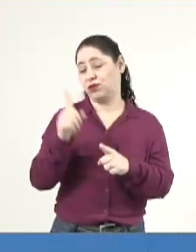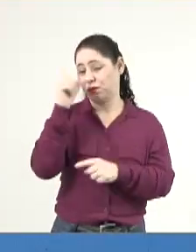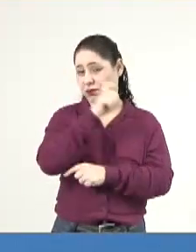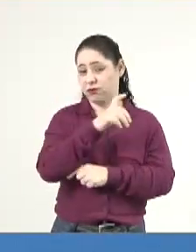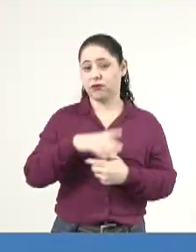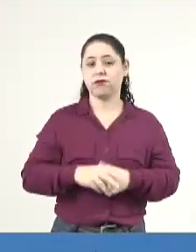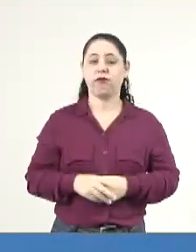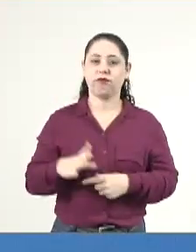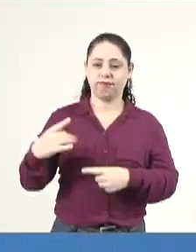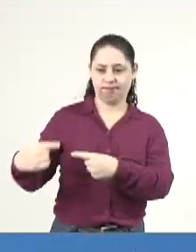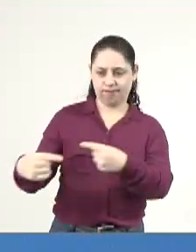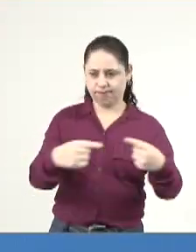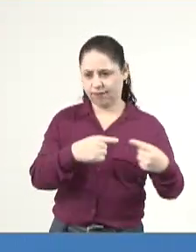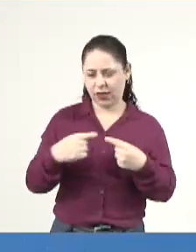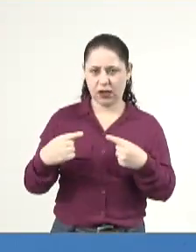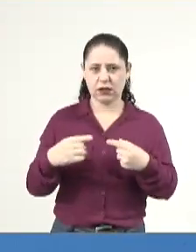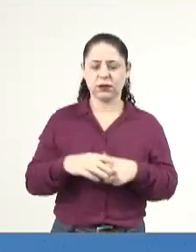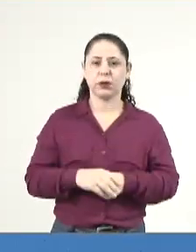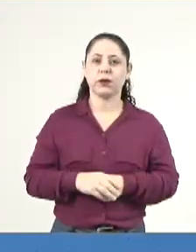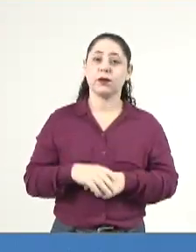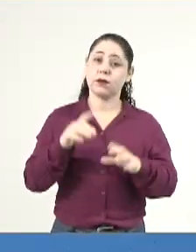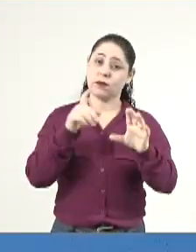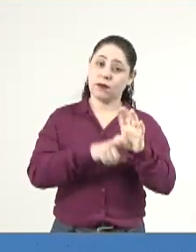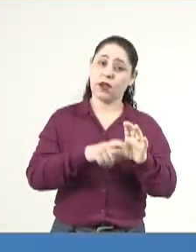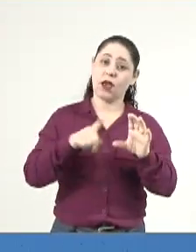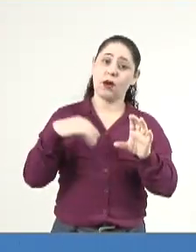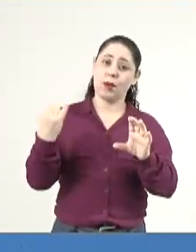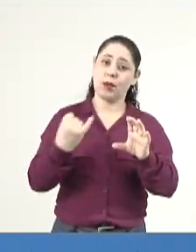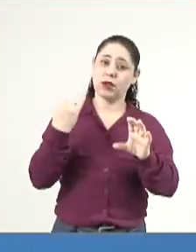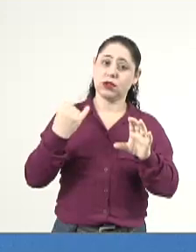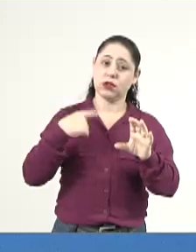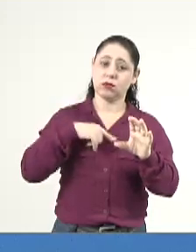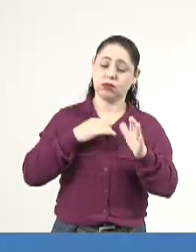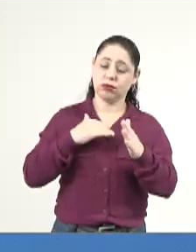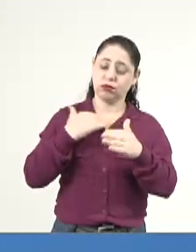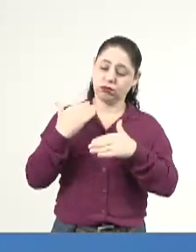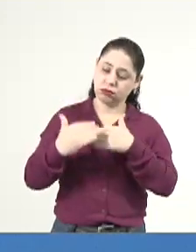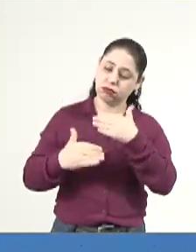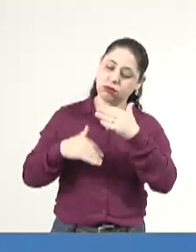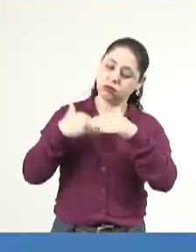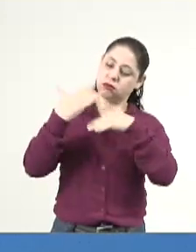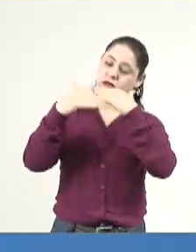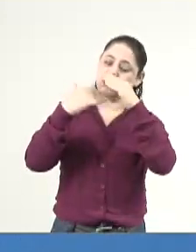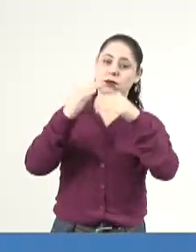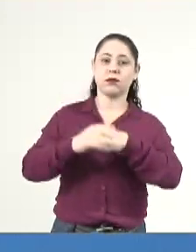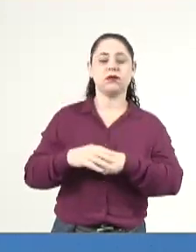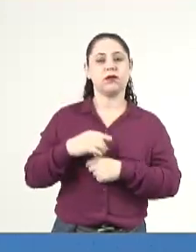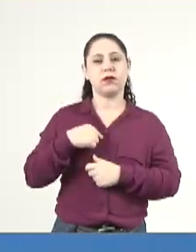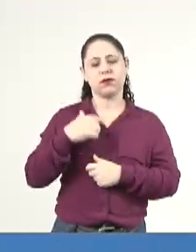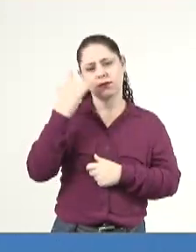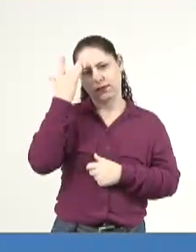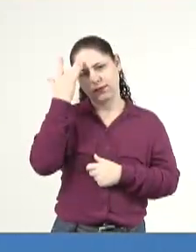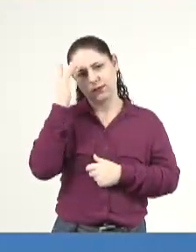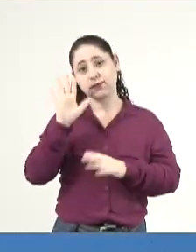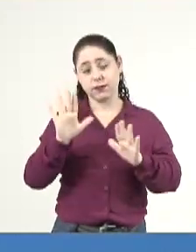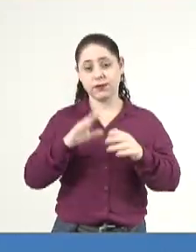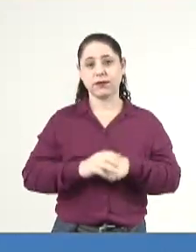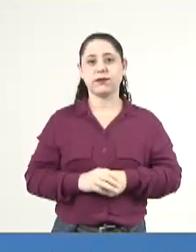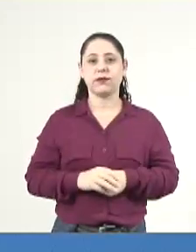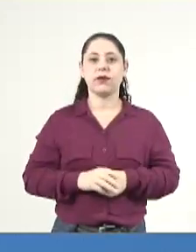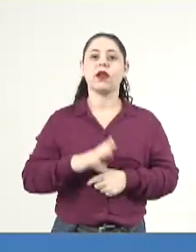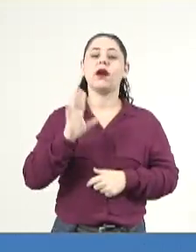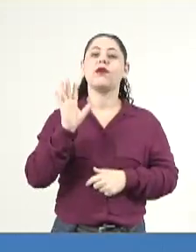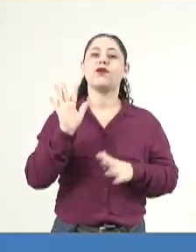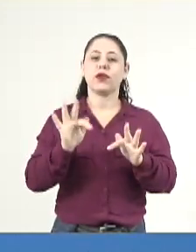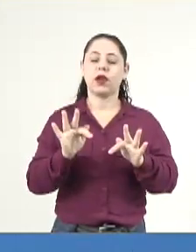A discussão sobre o déficit nominal é importante para ter uma trajetória de crescimento do país, porque imagina só, chega no final do mês, o governo